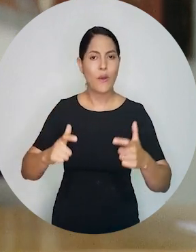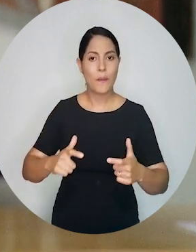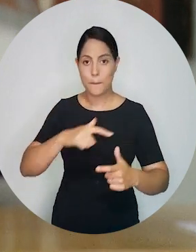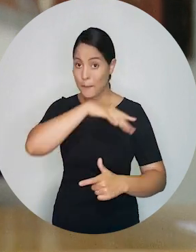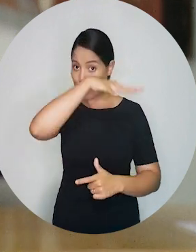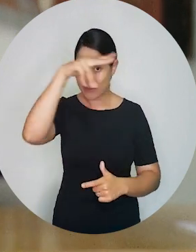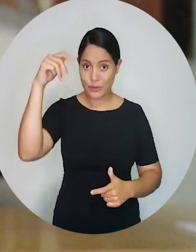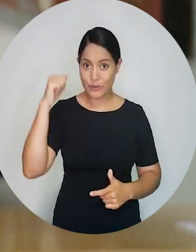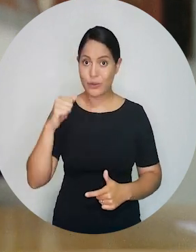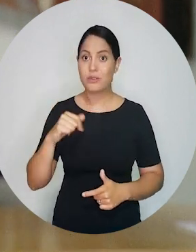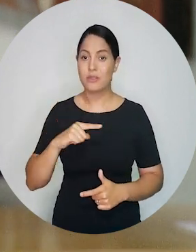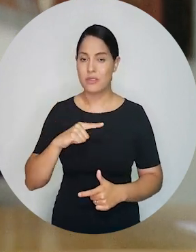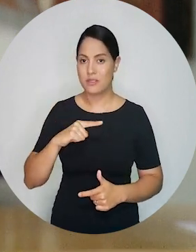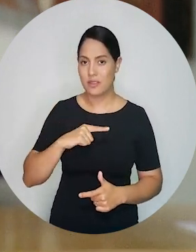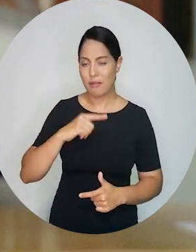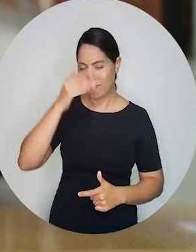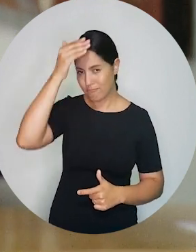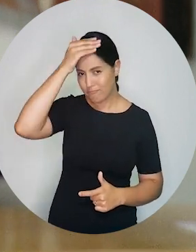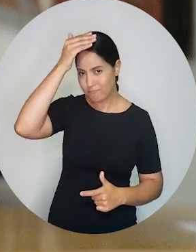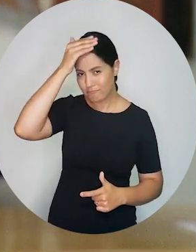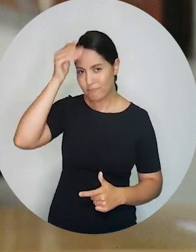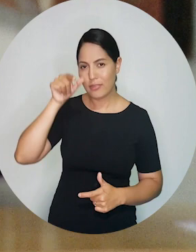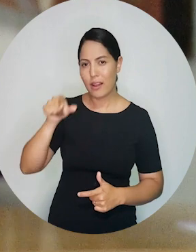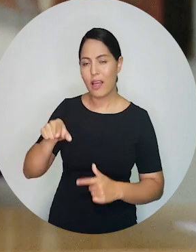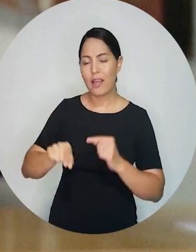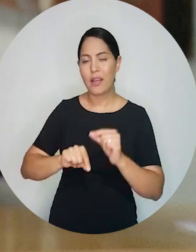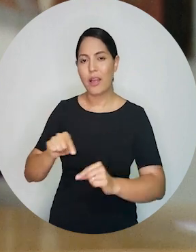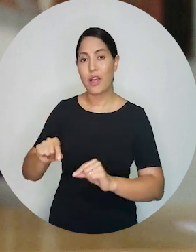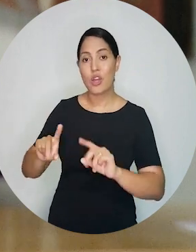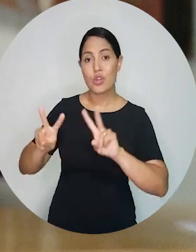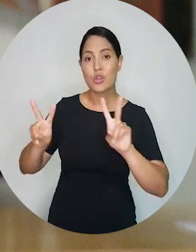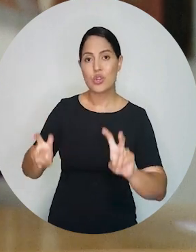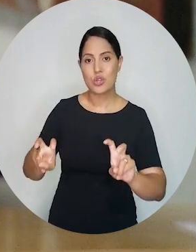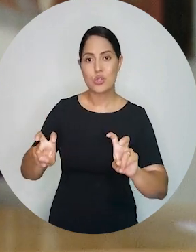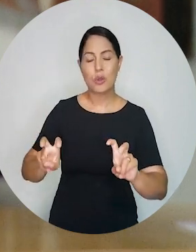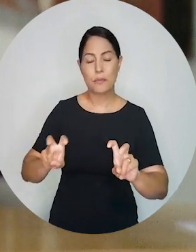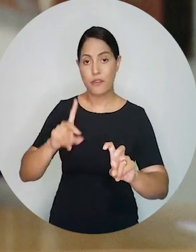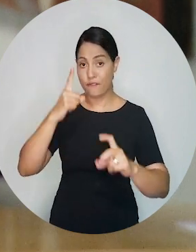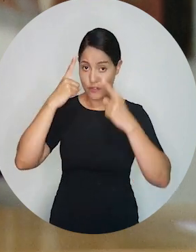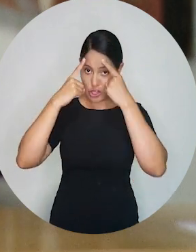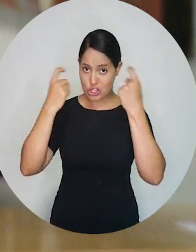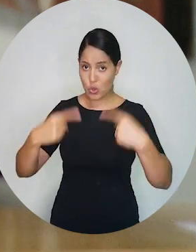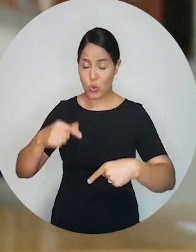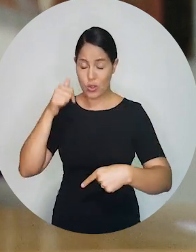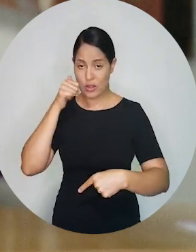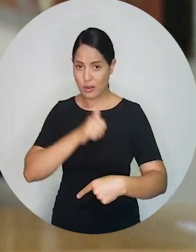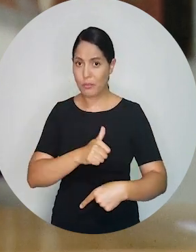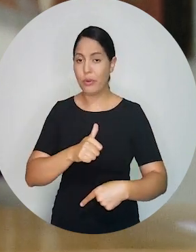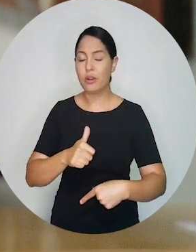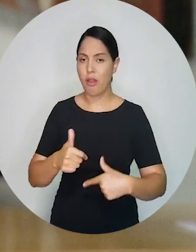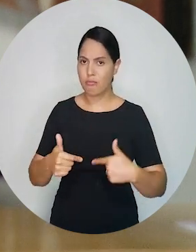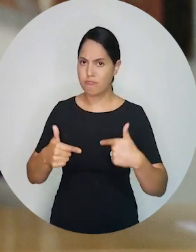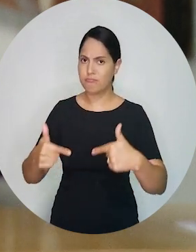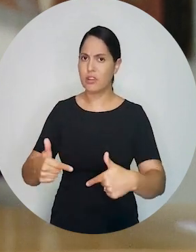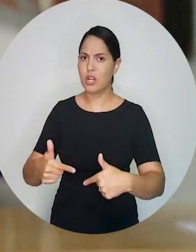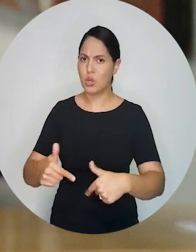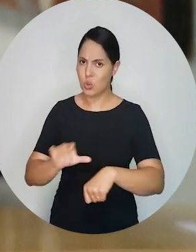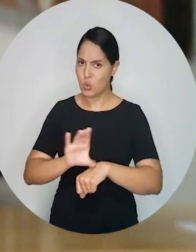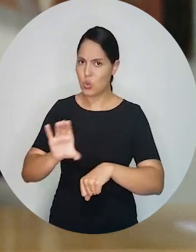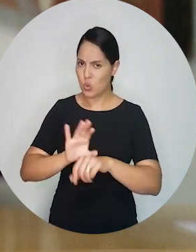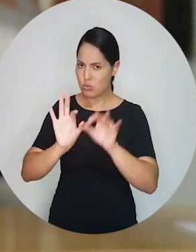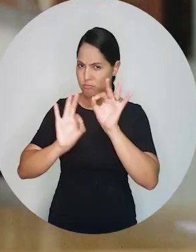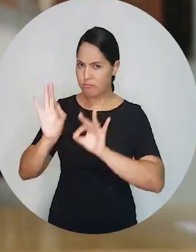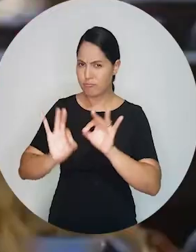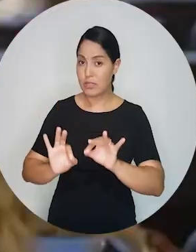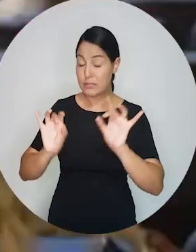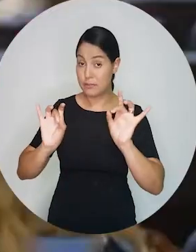um curso de qualificação para profissionais que atuam no enfrentamento à violência doméstica. A iniciativa contou com especialistas